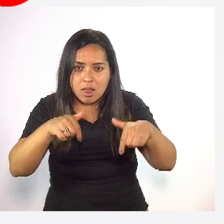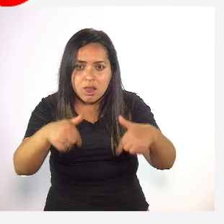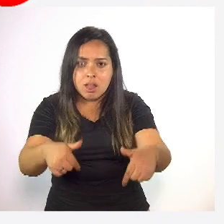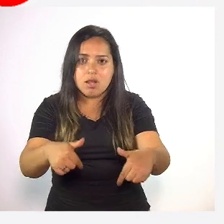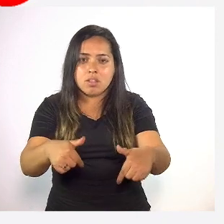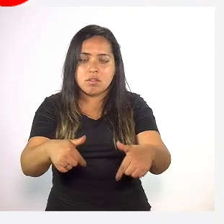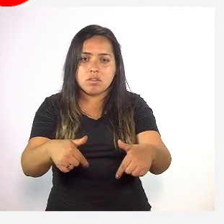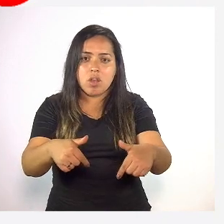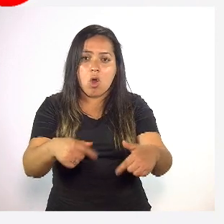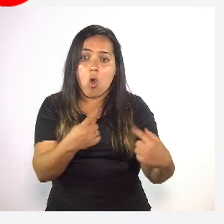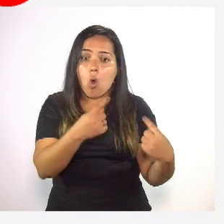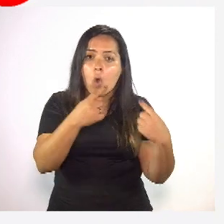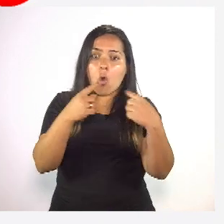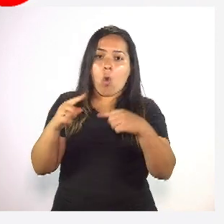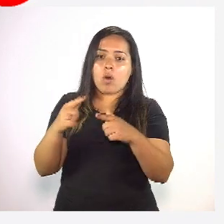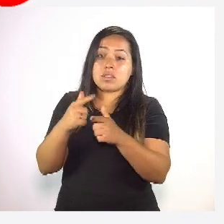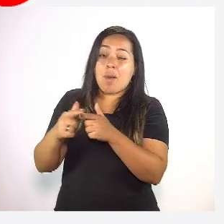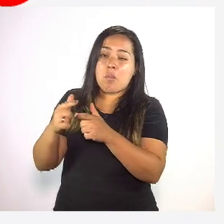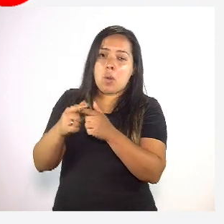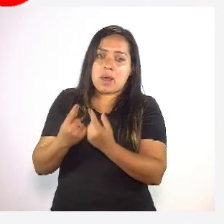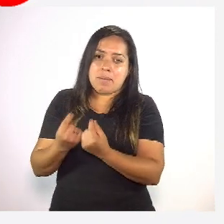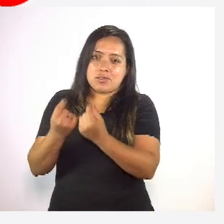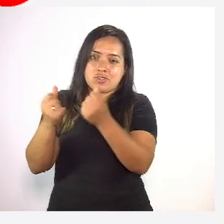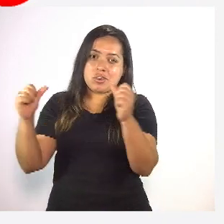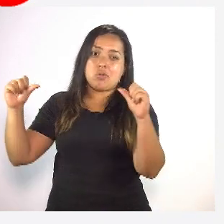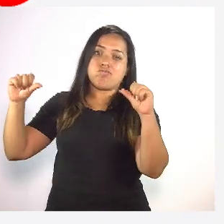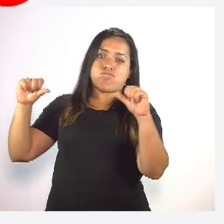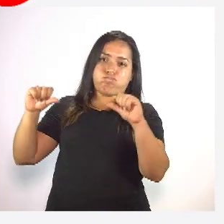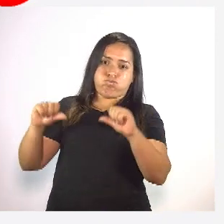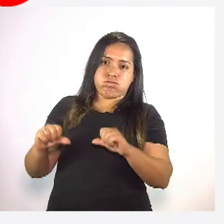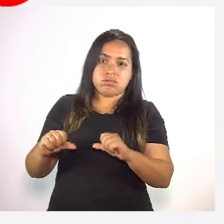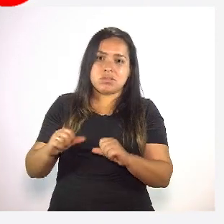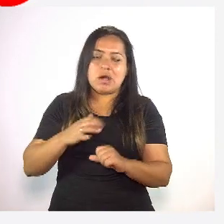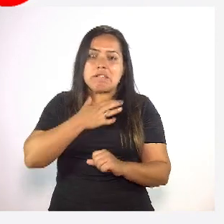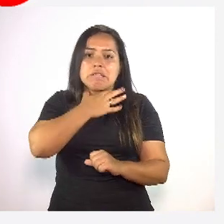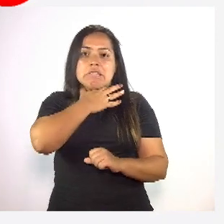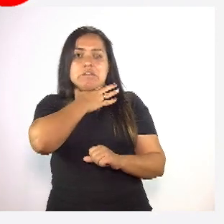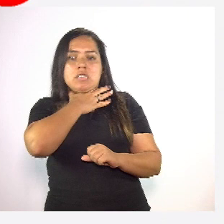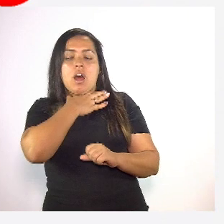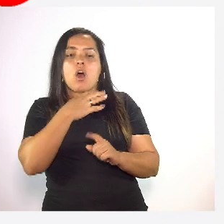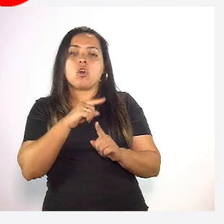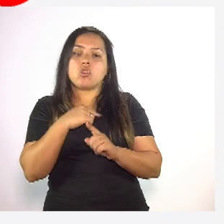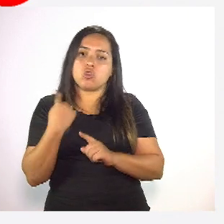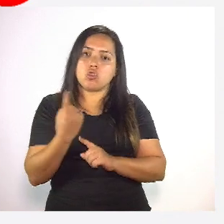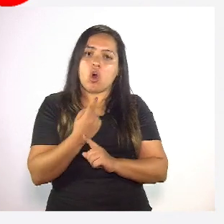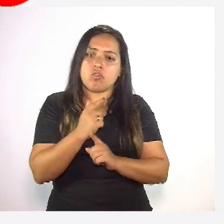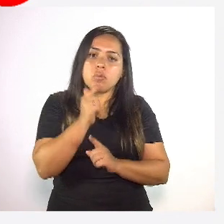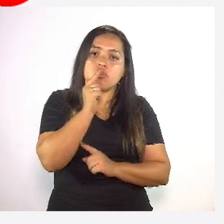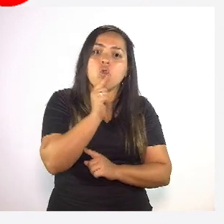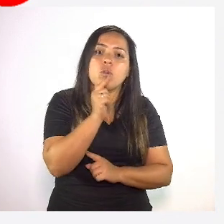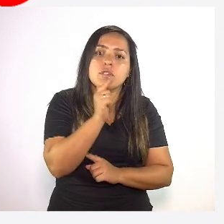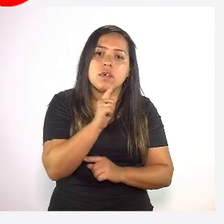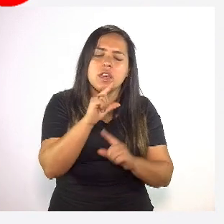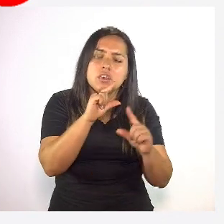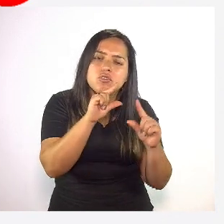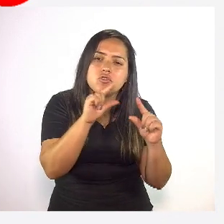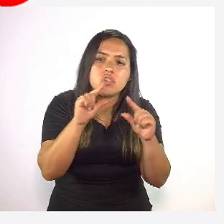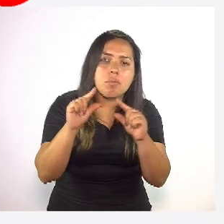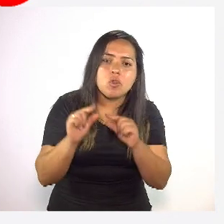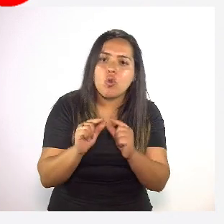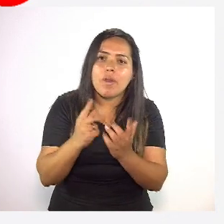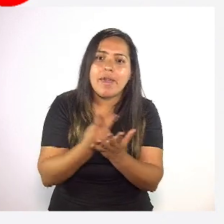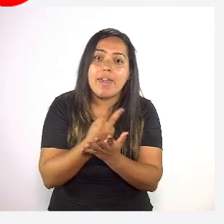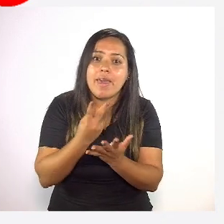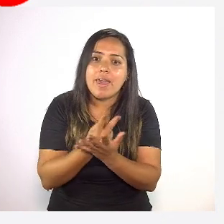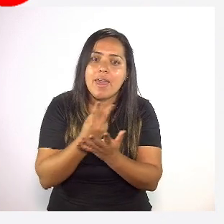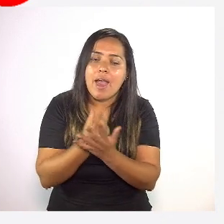de combate à crise financeira que nós tivemos, nós vamos conseguindo não apenas reduzir as